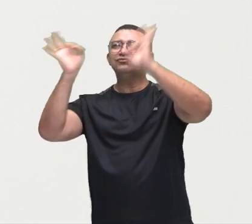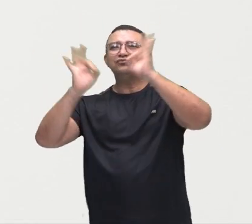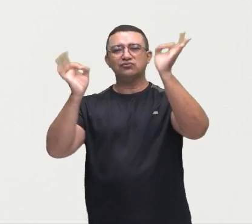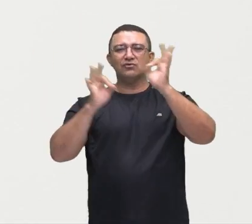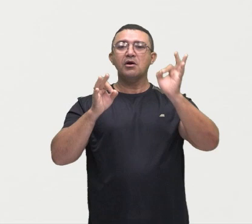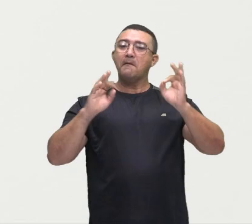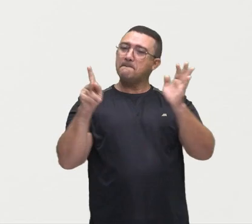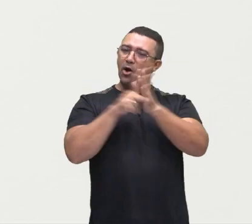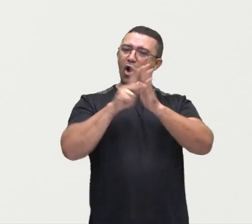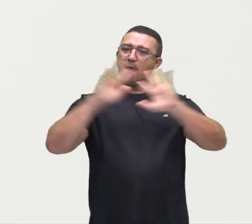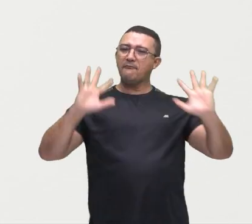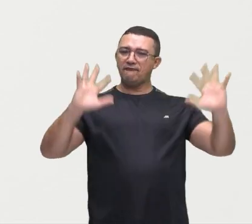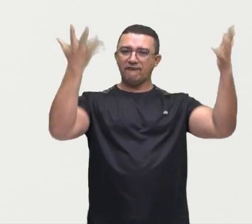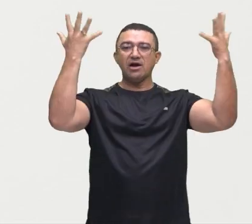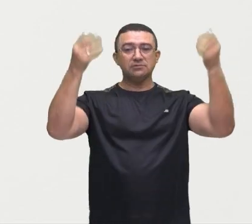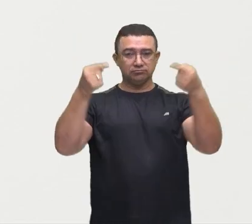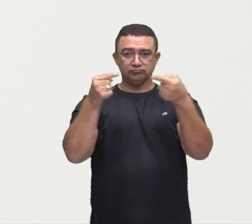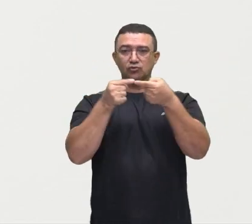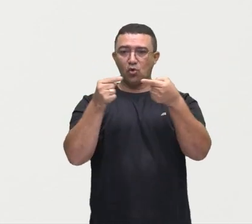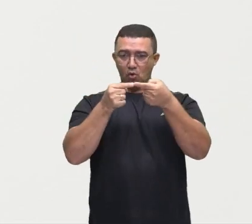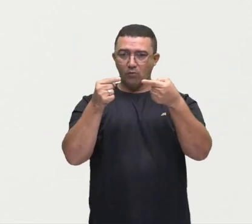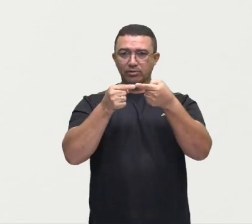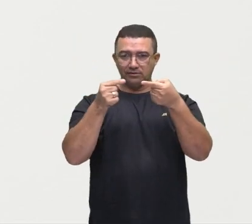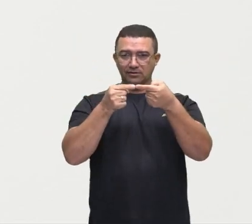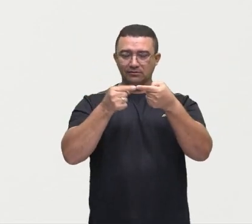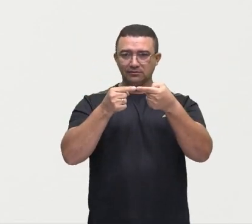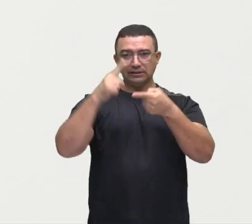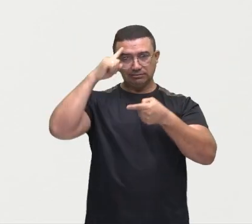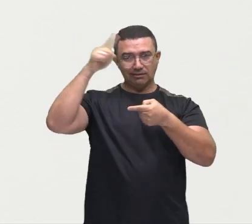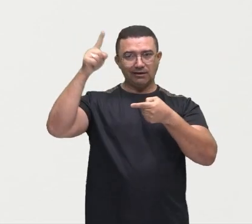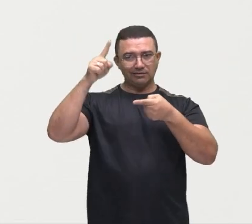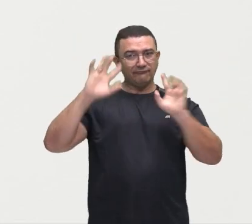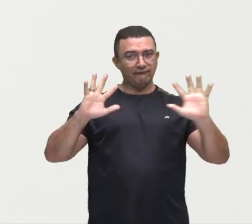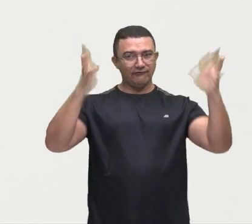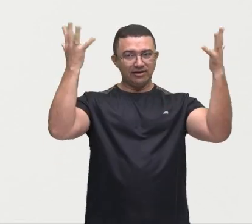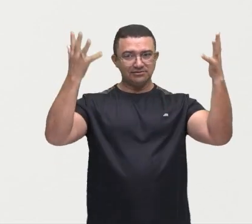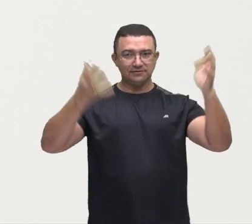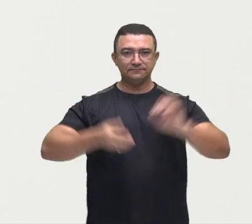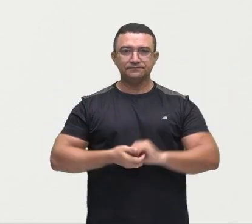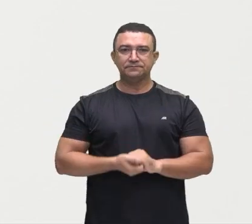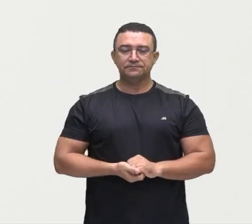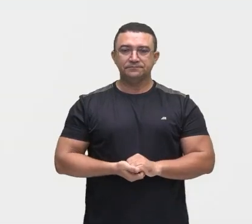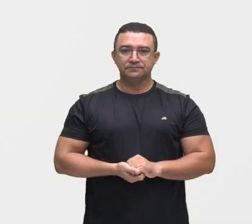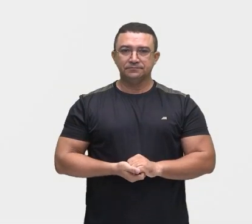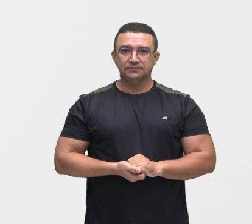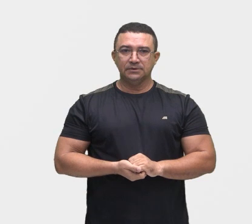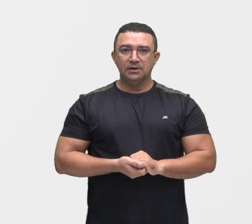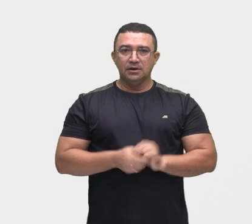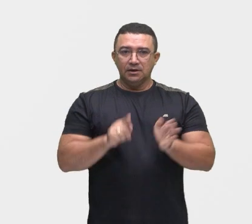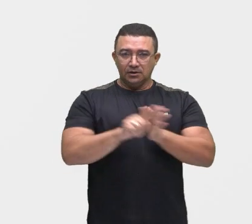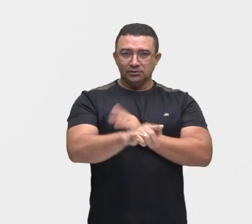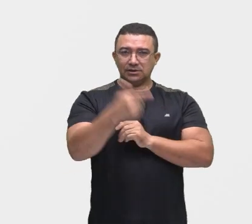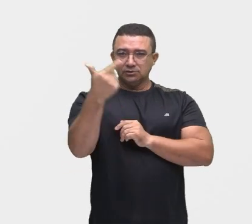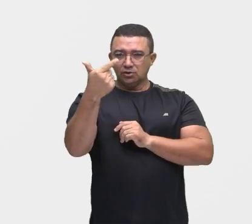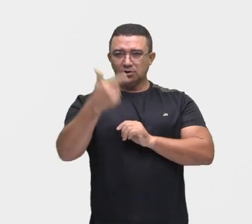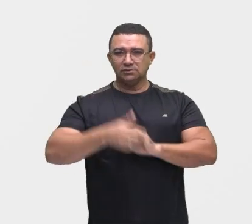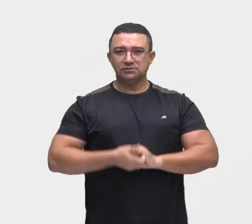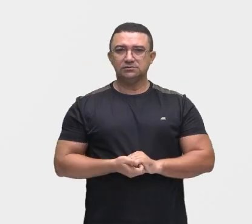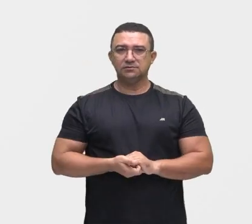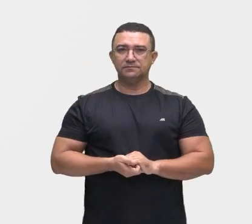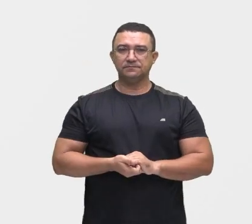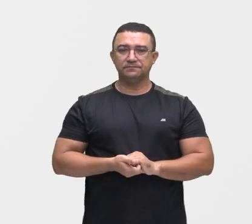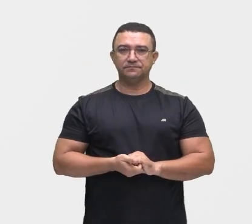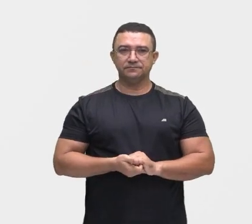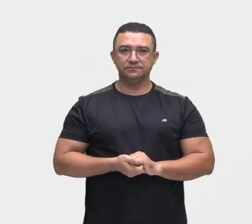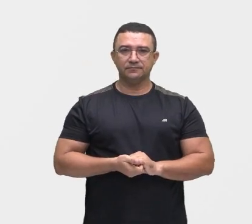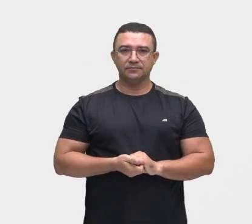Sim, conversa, dialoga com a ideia daquele parágrafo. Vamos para a questão, então, de número 2. Vamos lá, questão